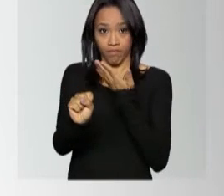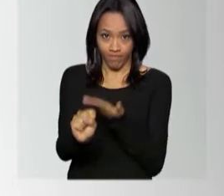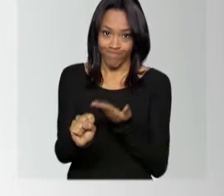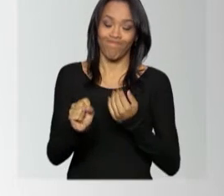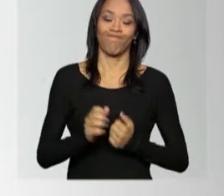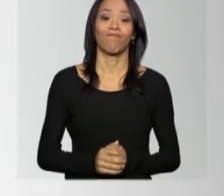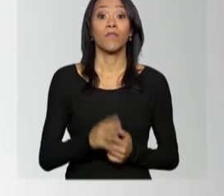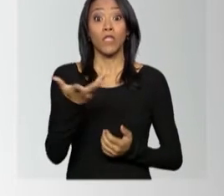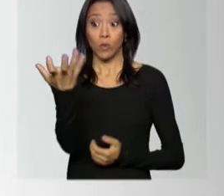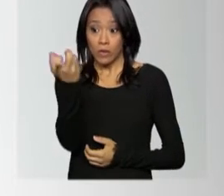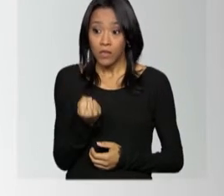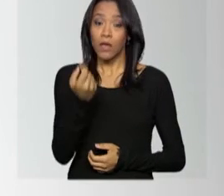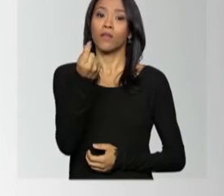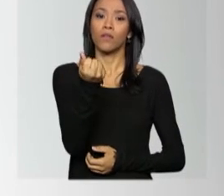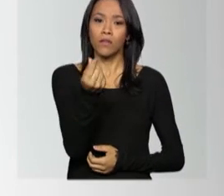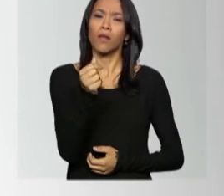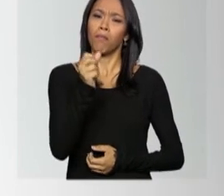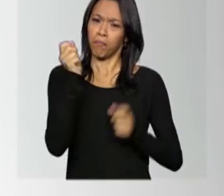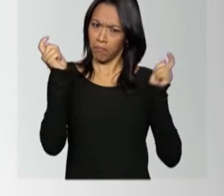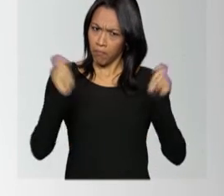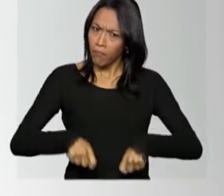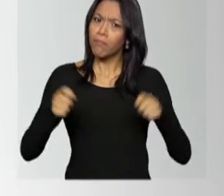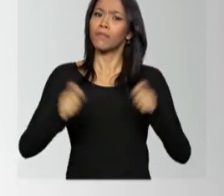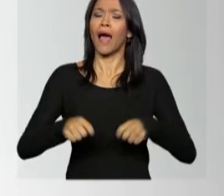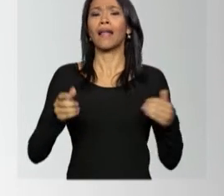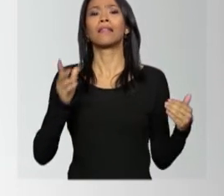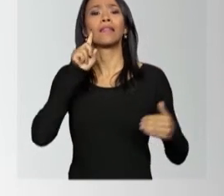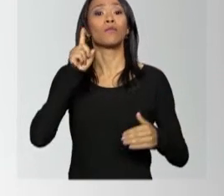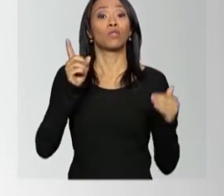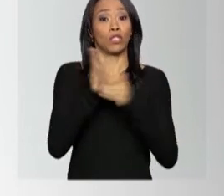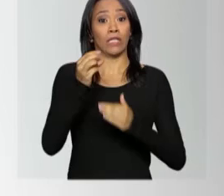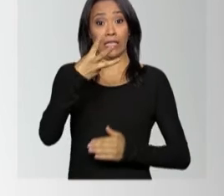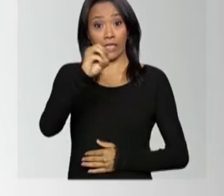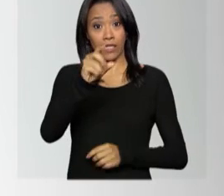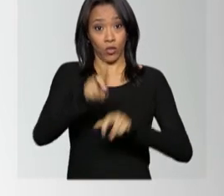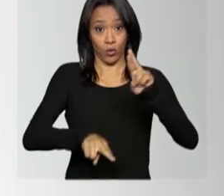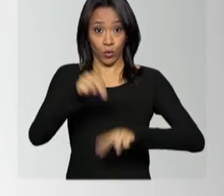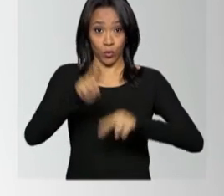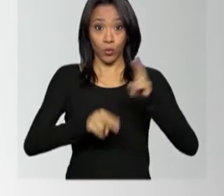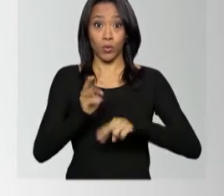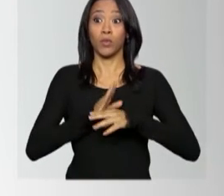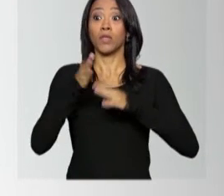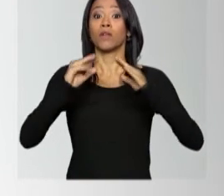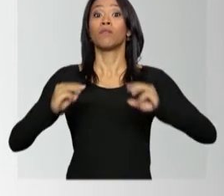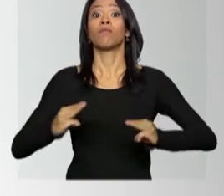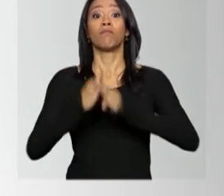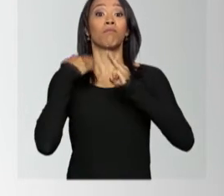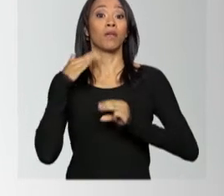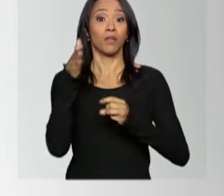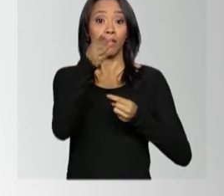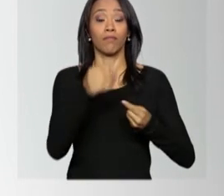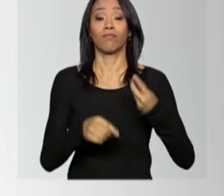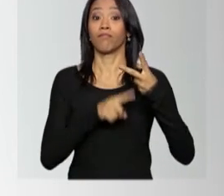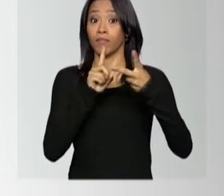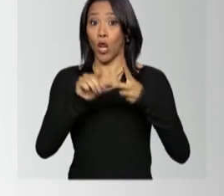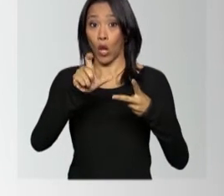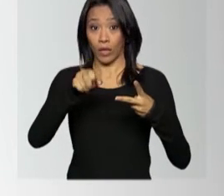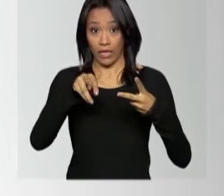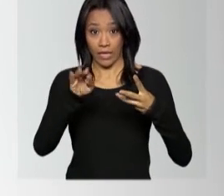PIS. O saque do benefício pode ser feito até 30 de junho nas agências da Caixa, casas lotéricas